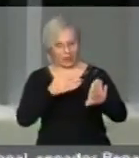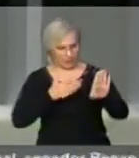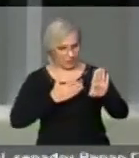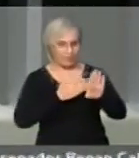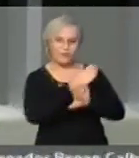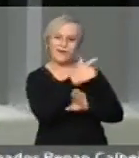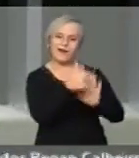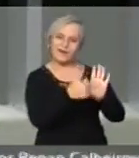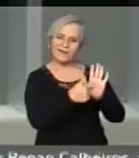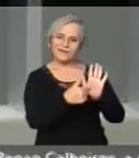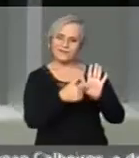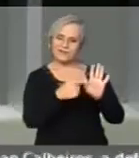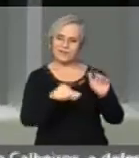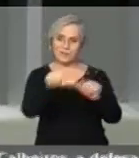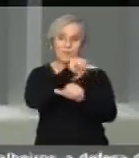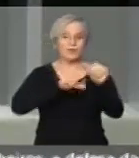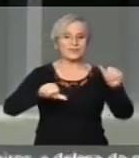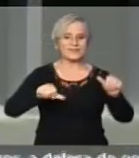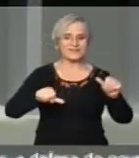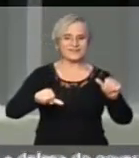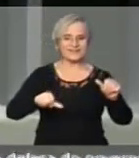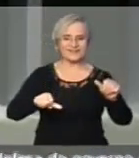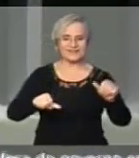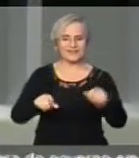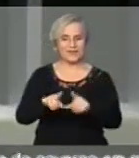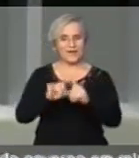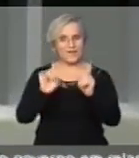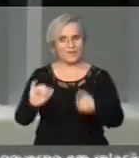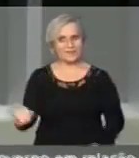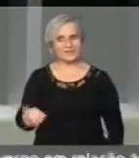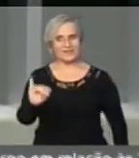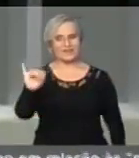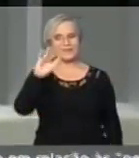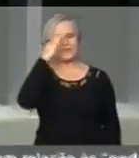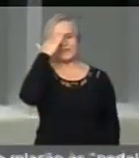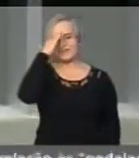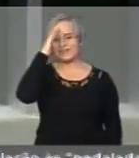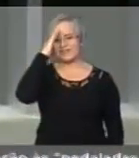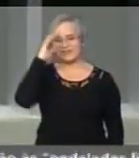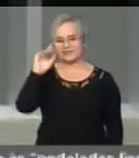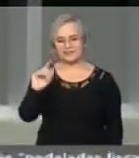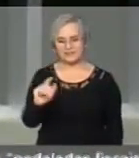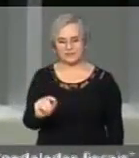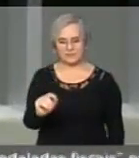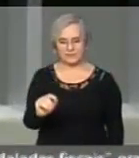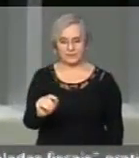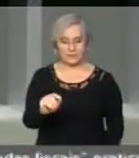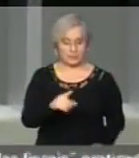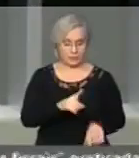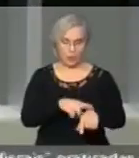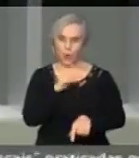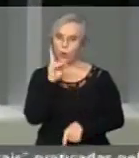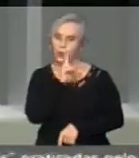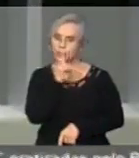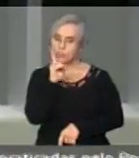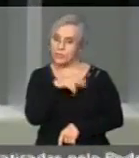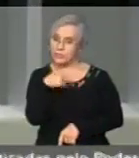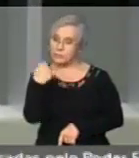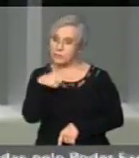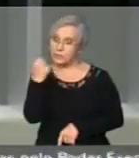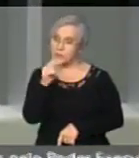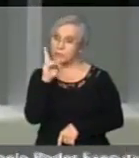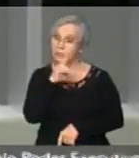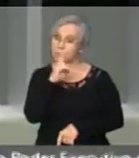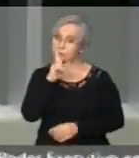essa reversão. Mas é importante entendermos quando a urgência é urgente mesmo.